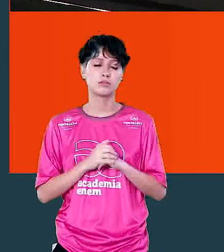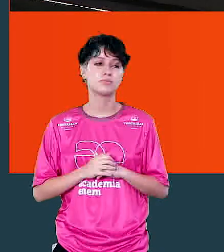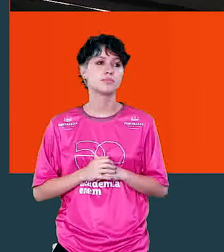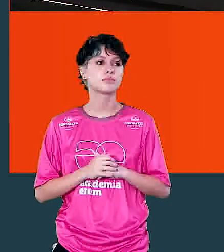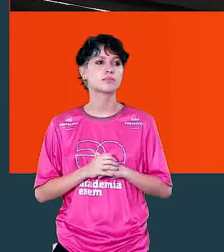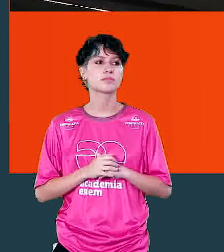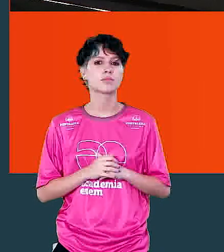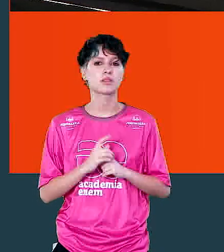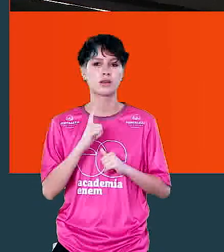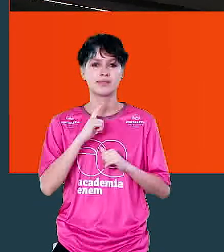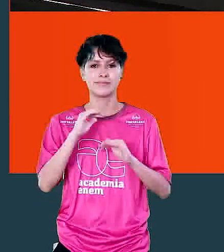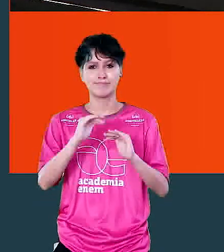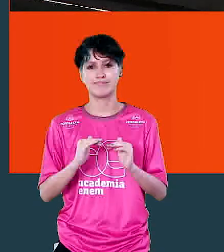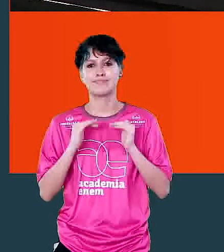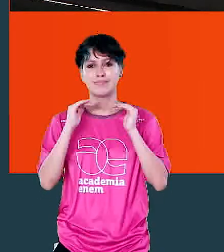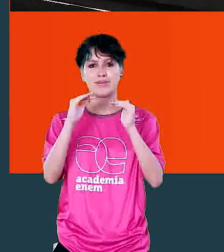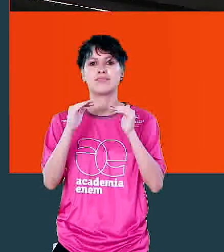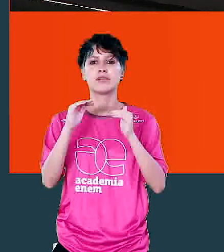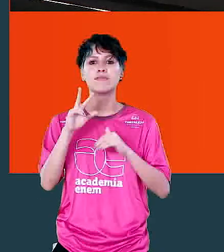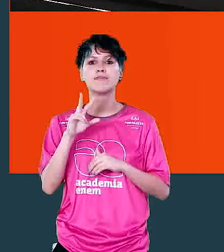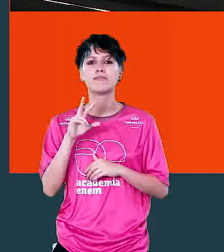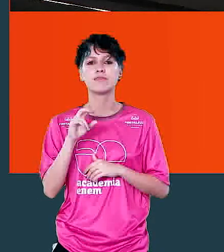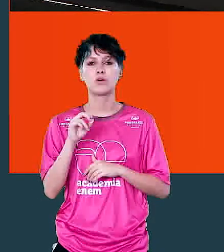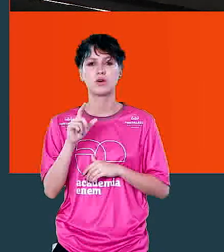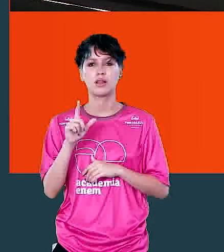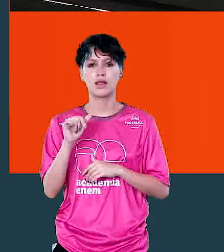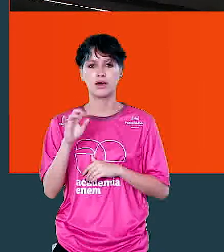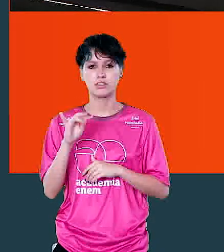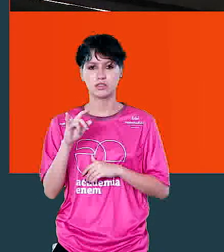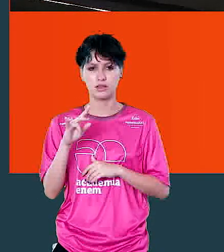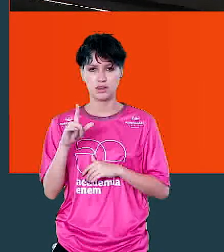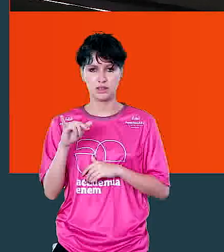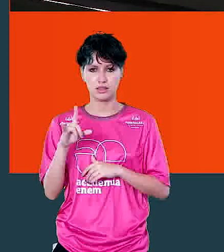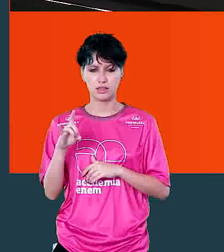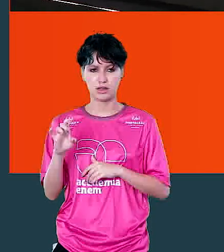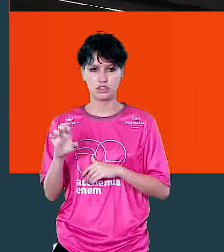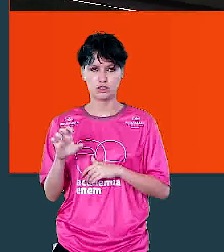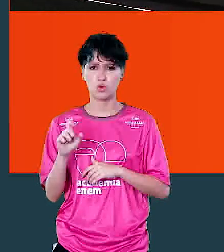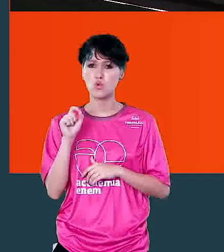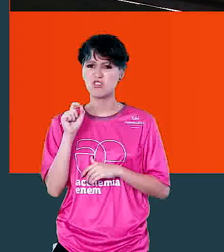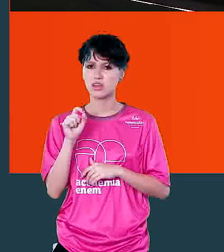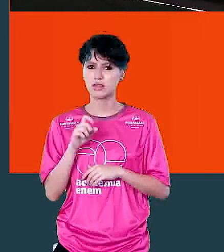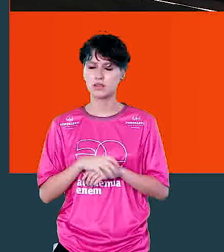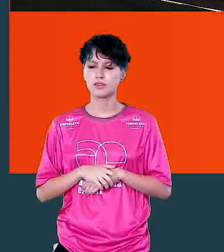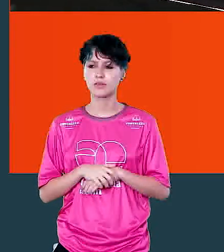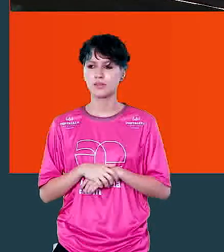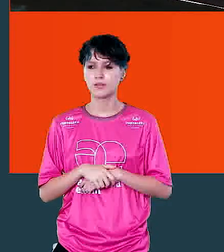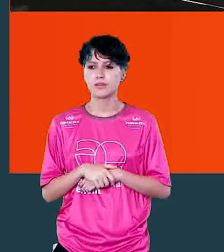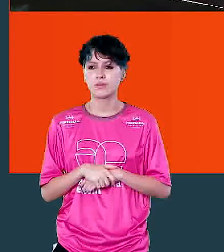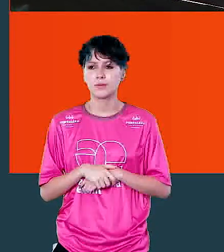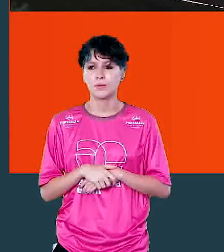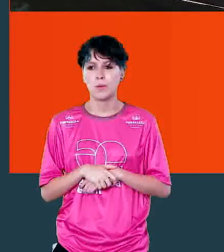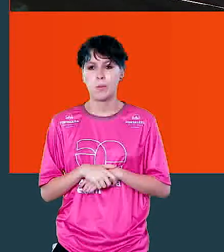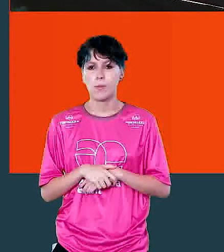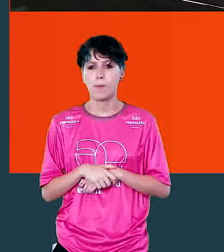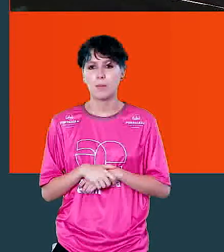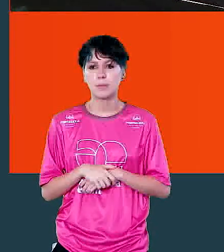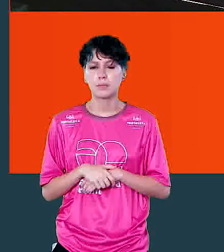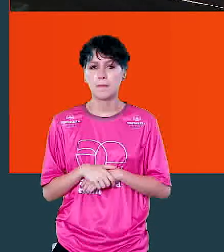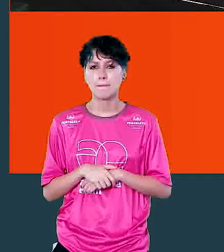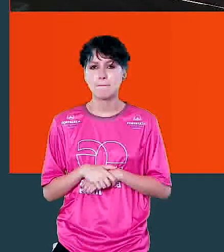elevada volatilidade. Alguém sabe dizer o que é isso? Volátil? O que é